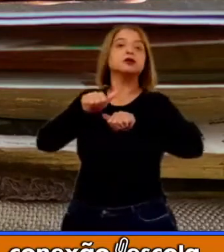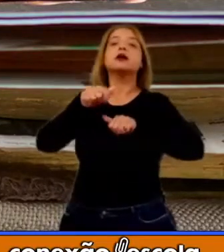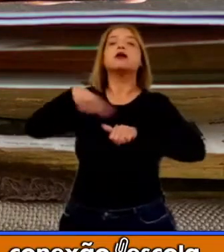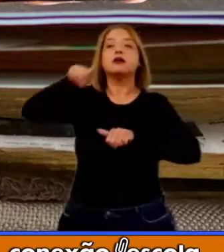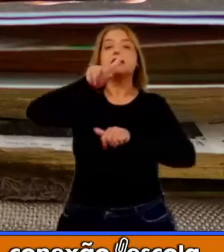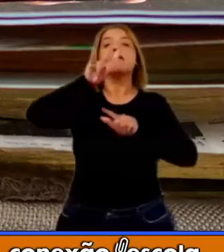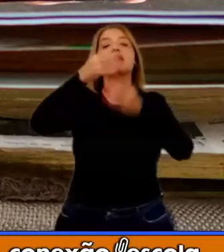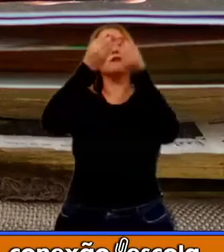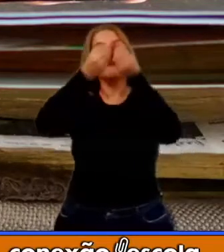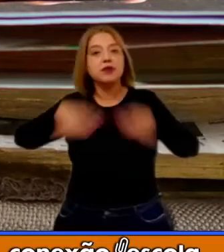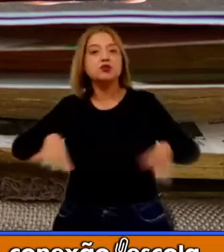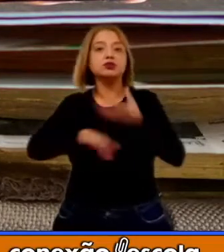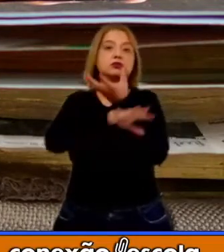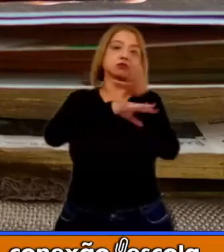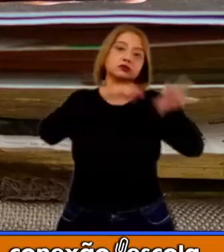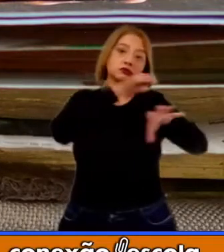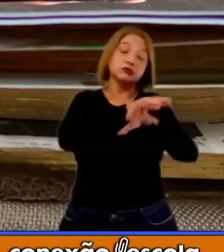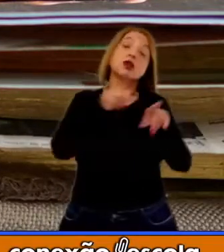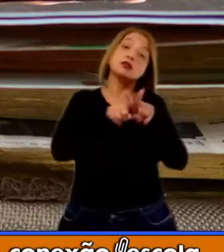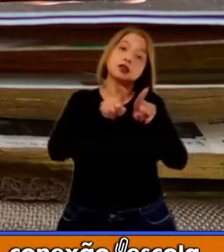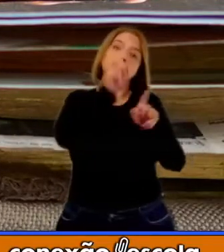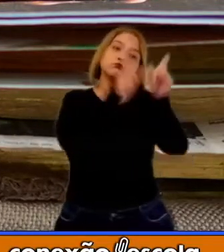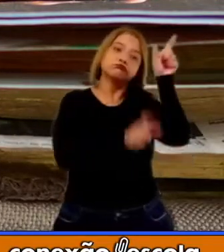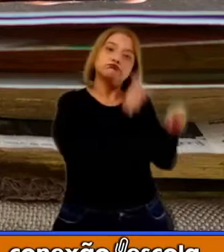assim, prejudicar os seres vivos.